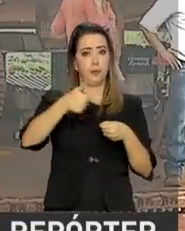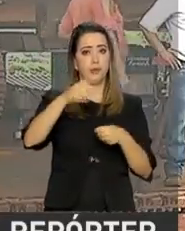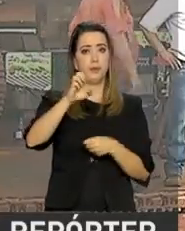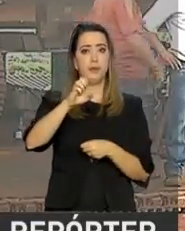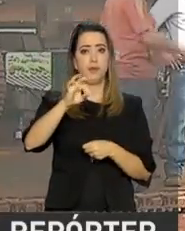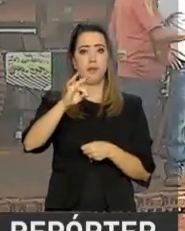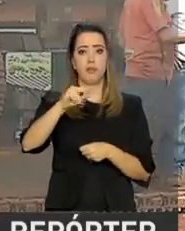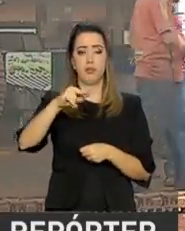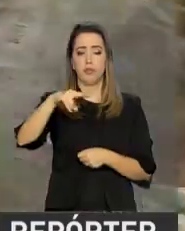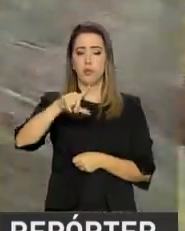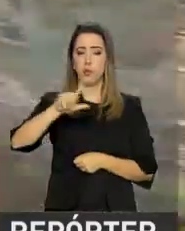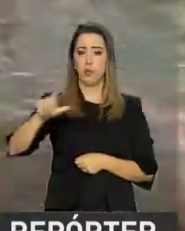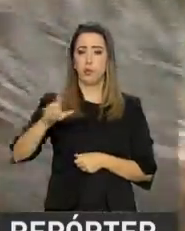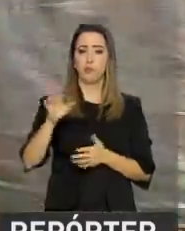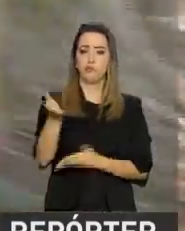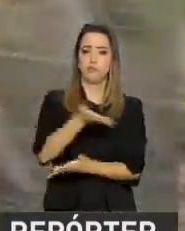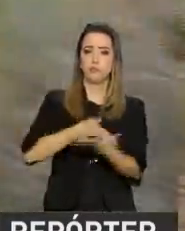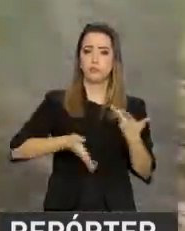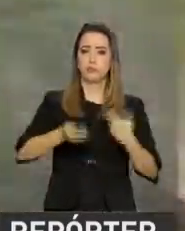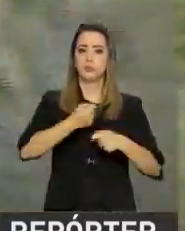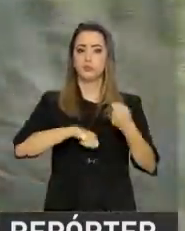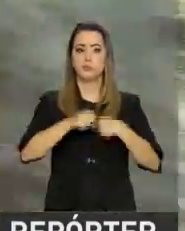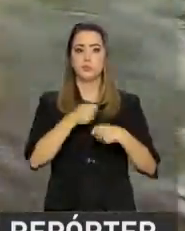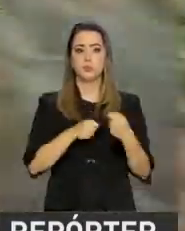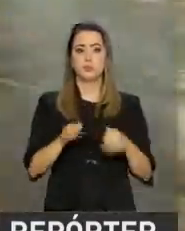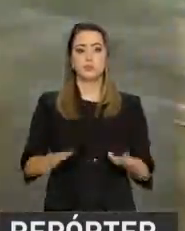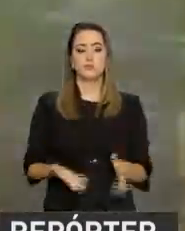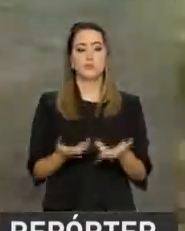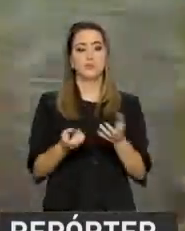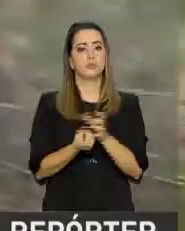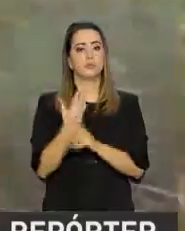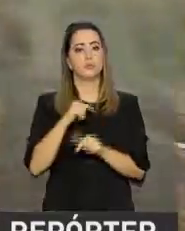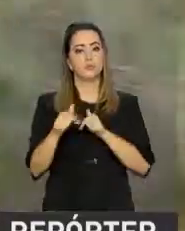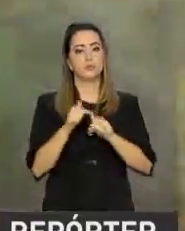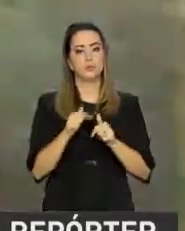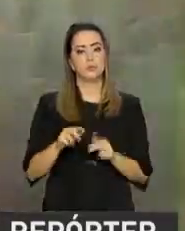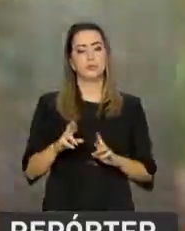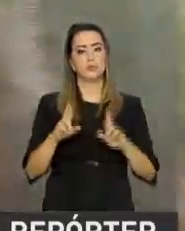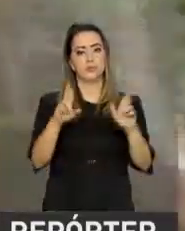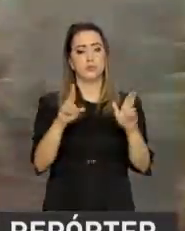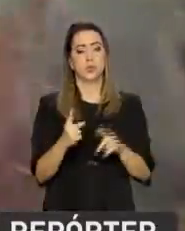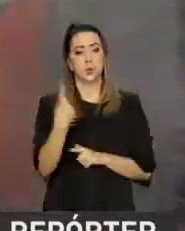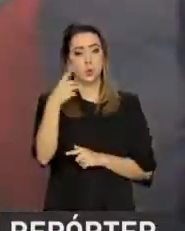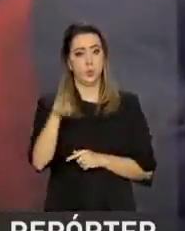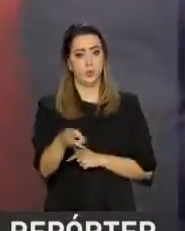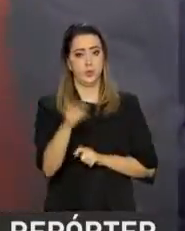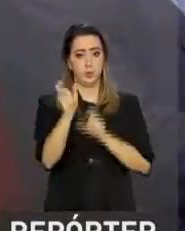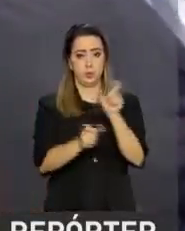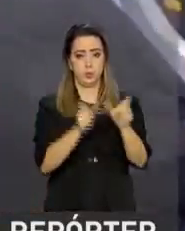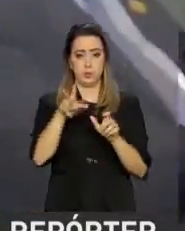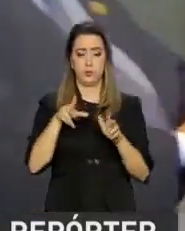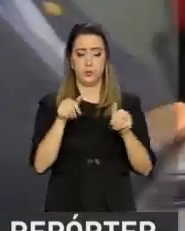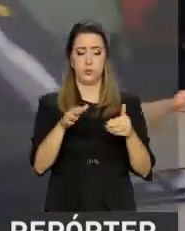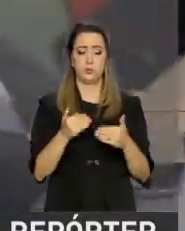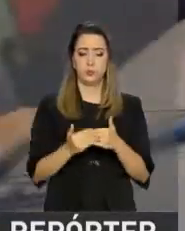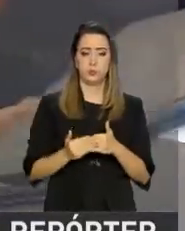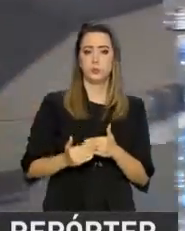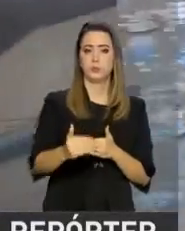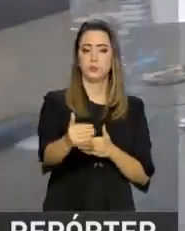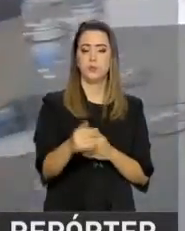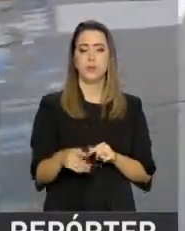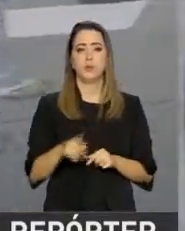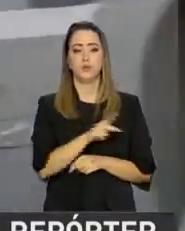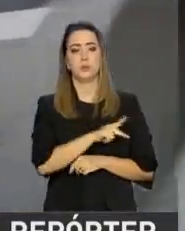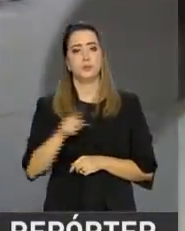e gera emprego são estimados cerca de 1 milhão de trabalhadores formais em toda a cadeia o presidente michel temer esteve